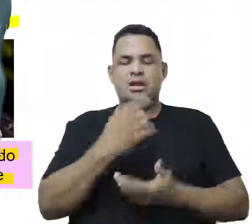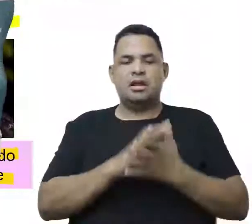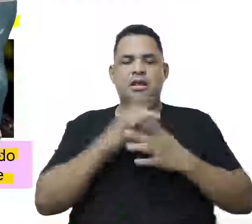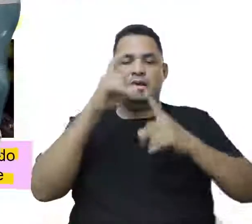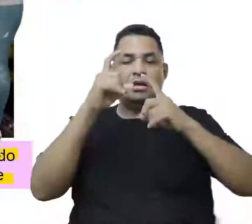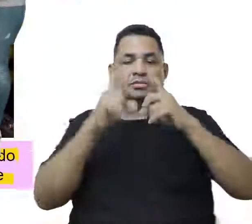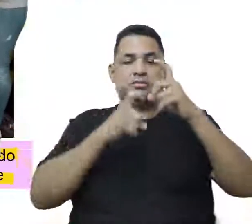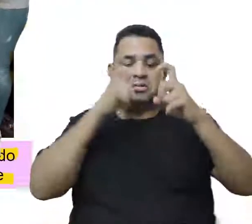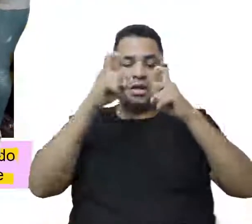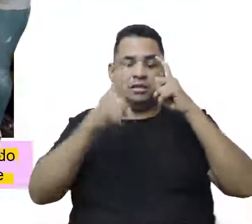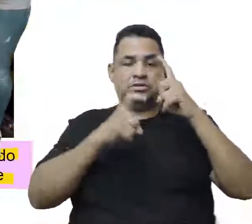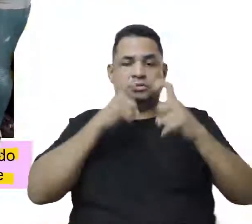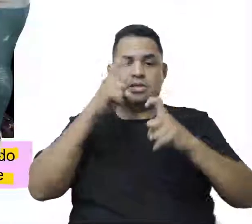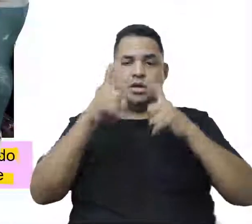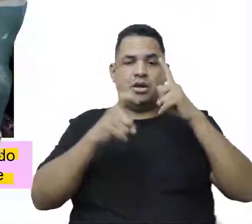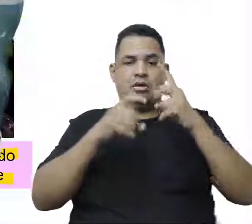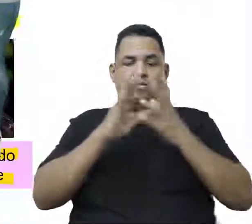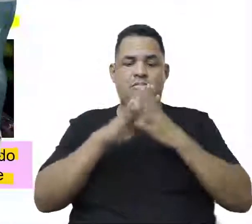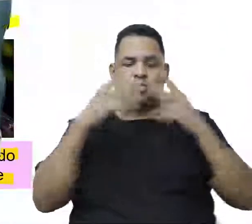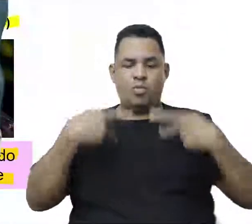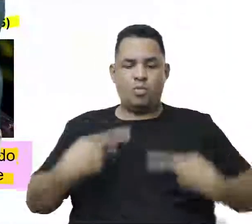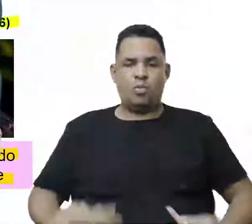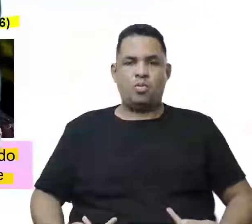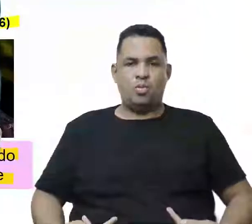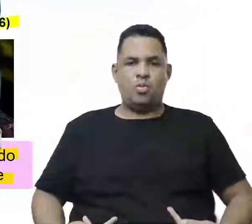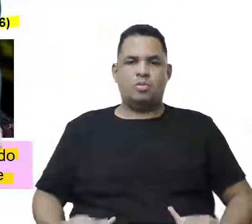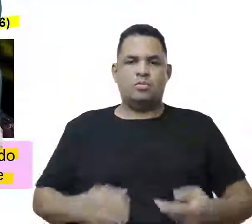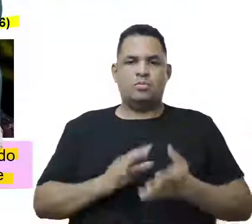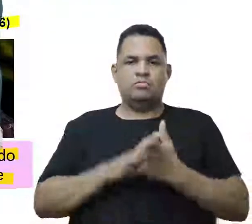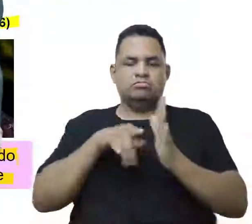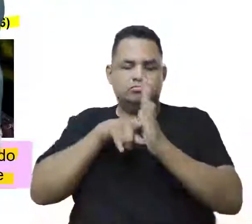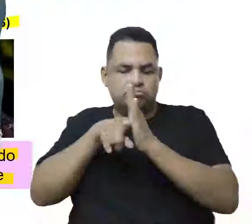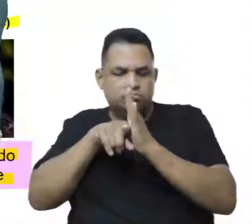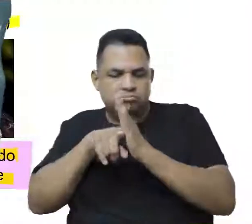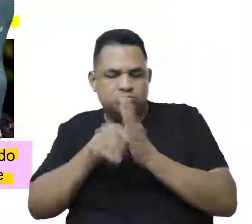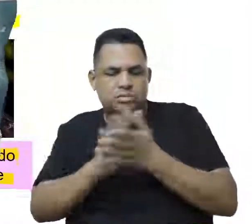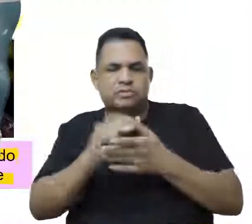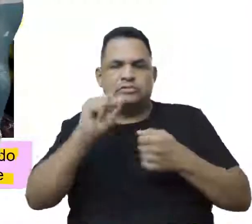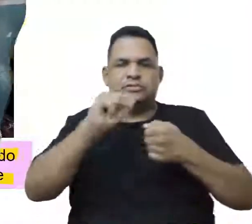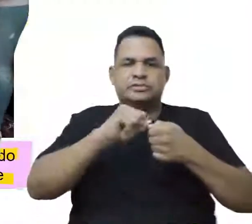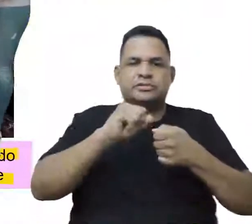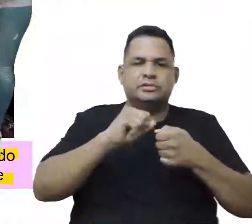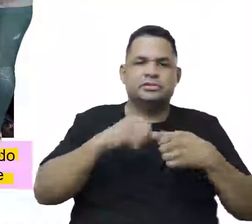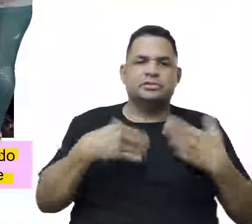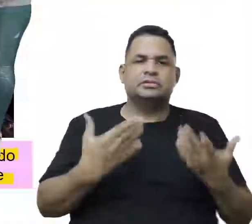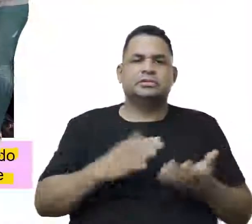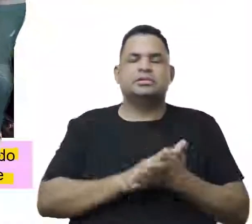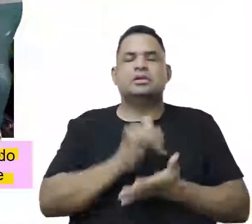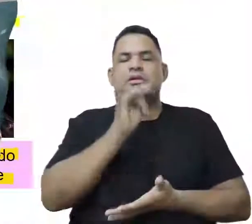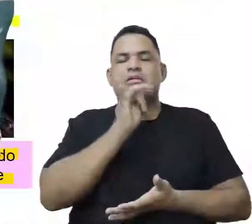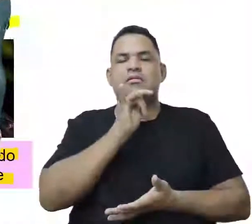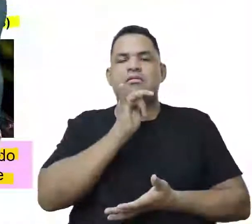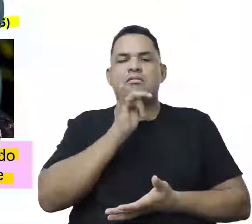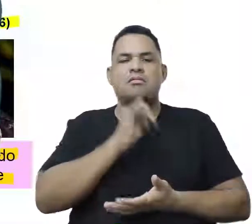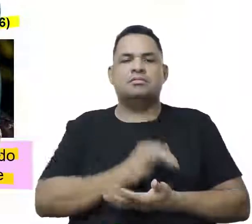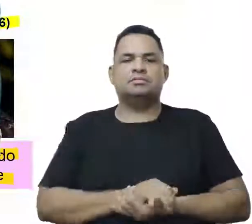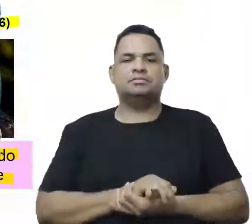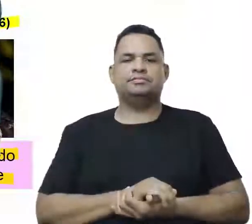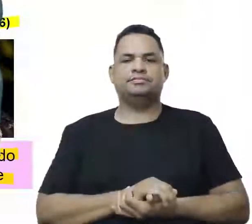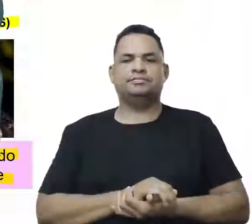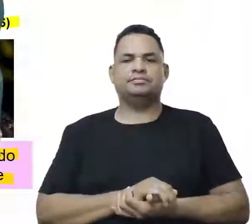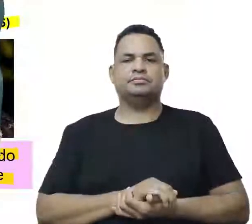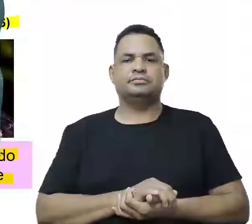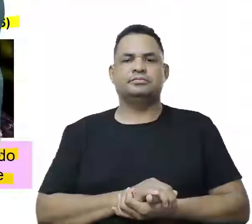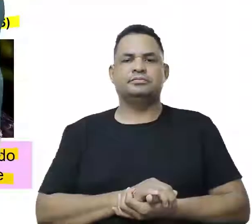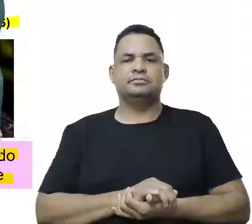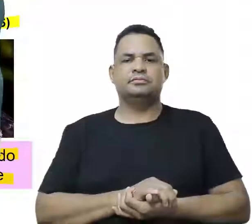corporal. Então, esse livro ele faz uma análise das atitudes que você tem. Por exemplo, você... Não que você